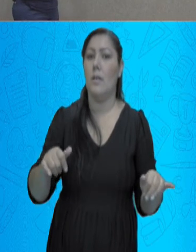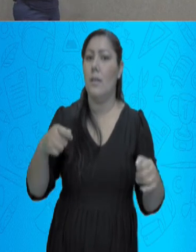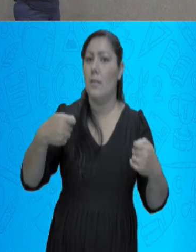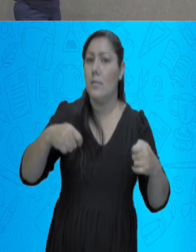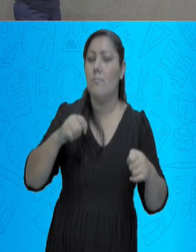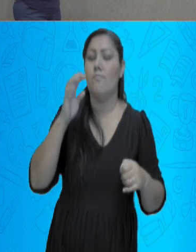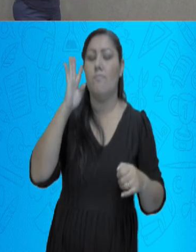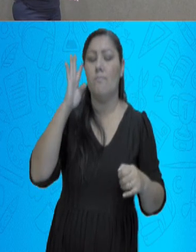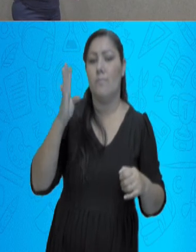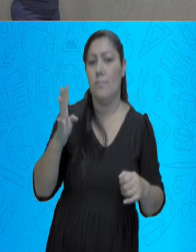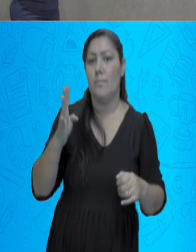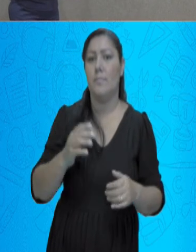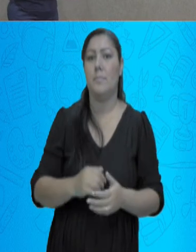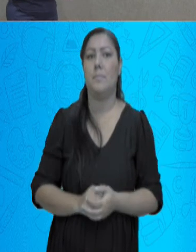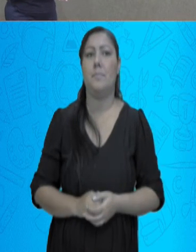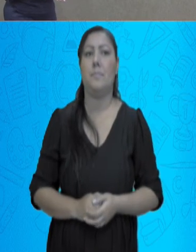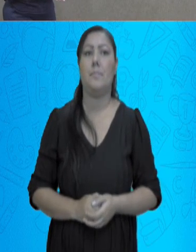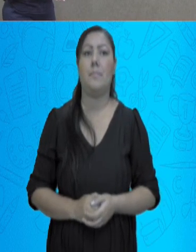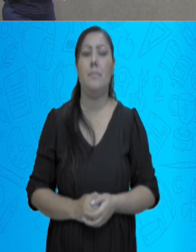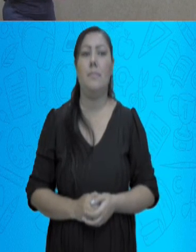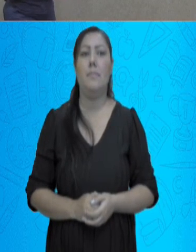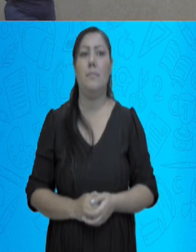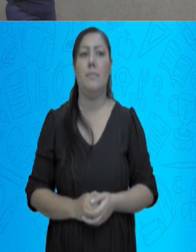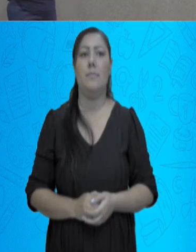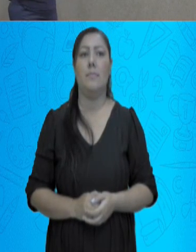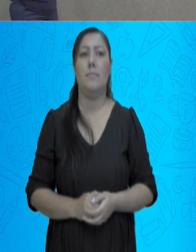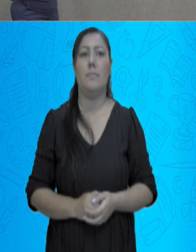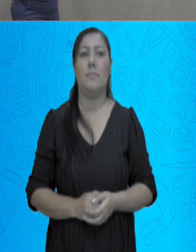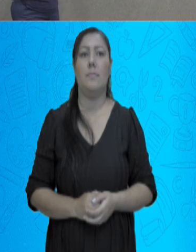de leitores.